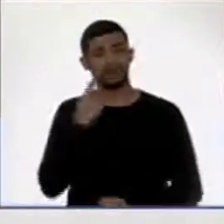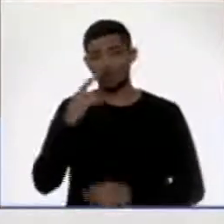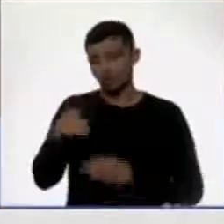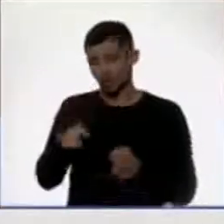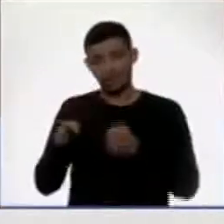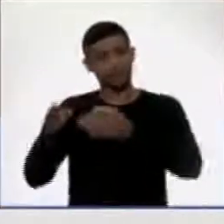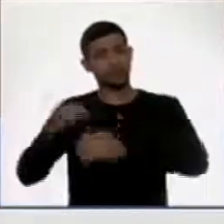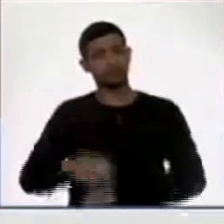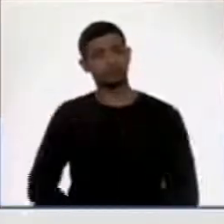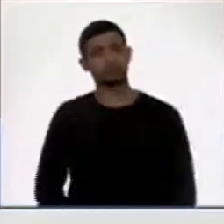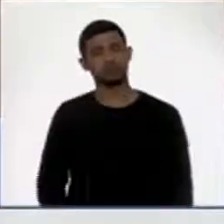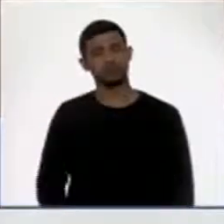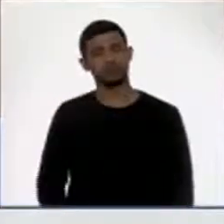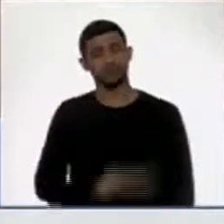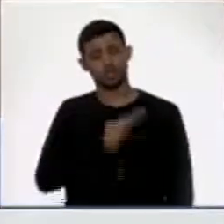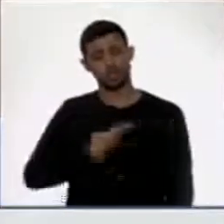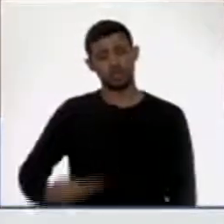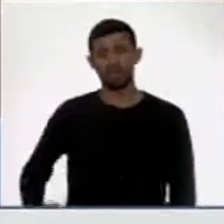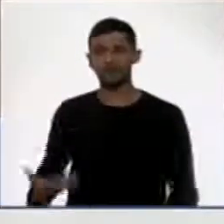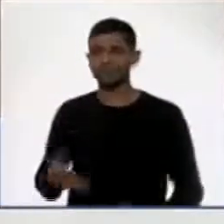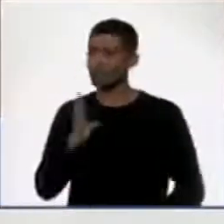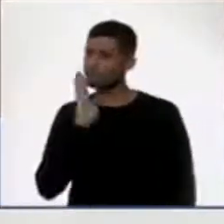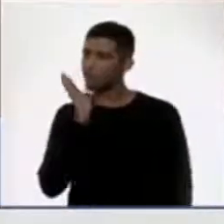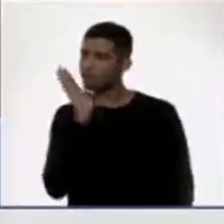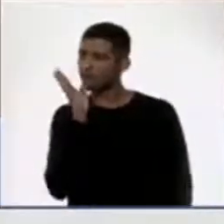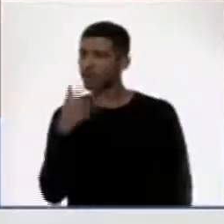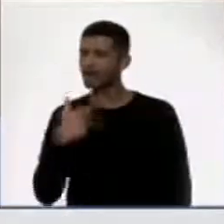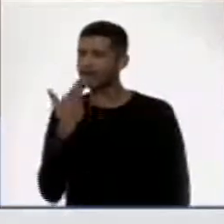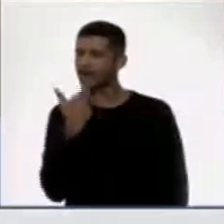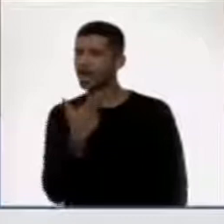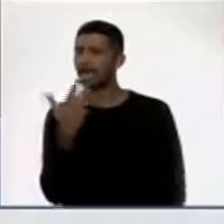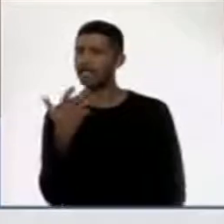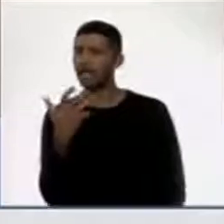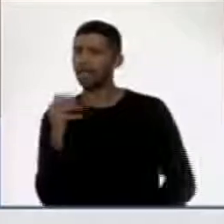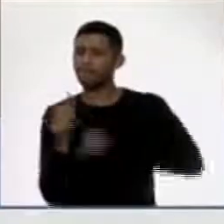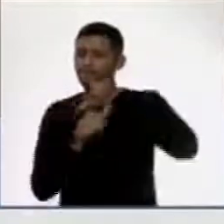caminho que o governo segue de querer fazer um regime de